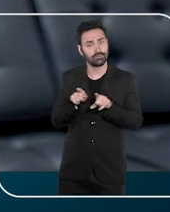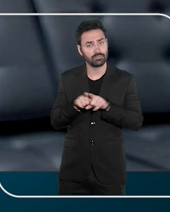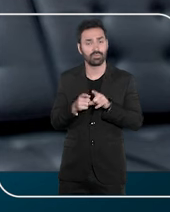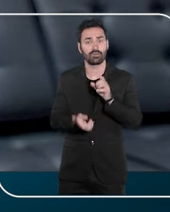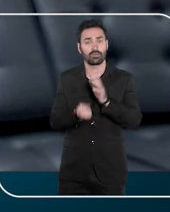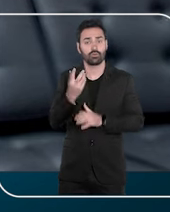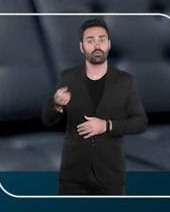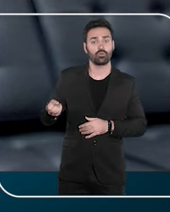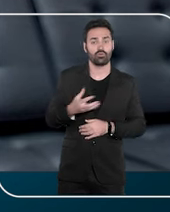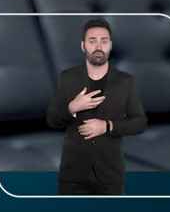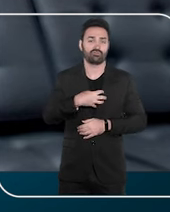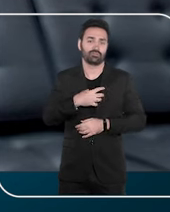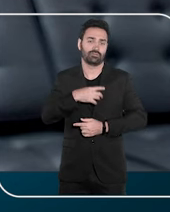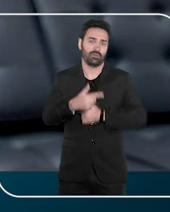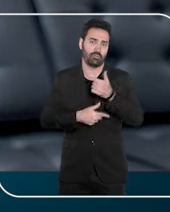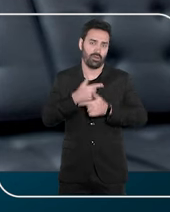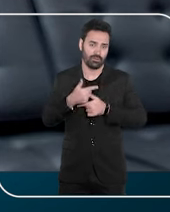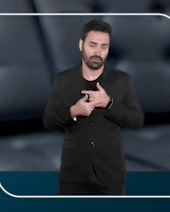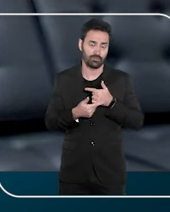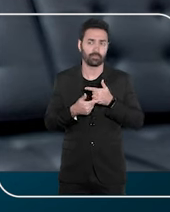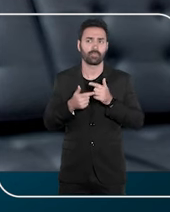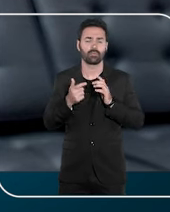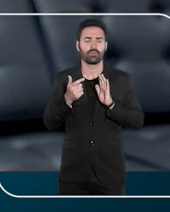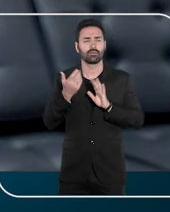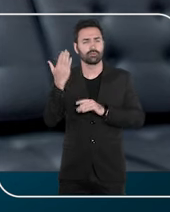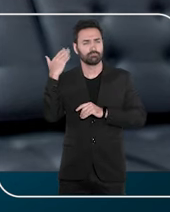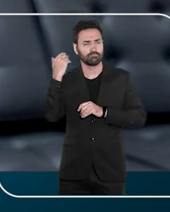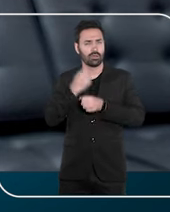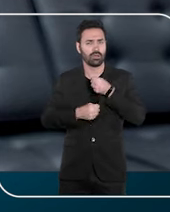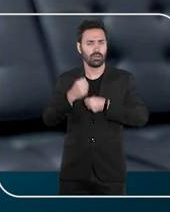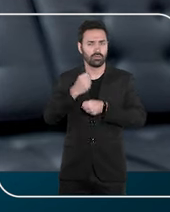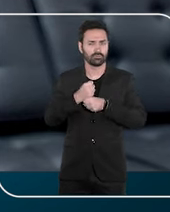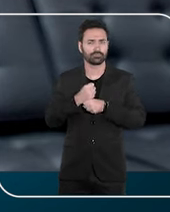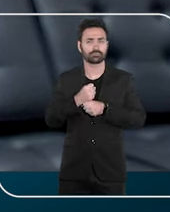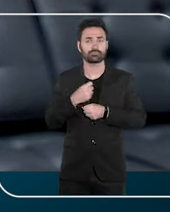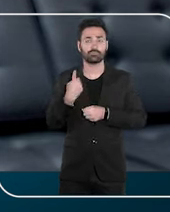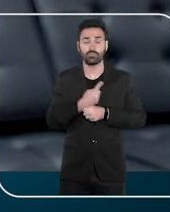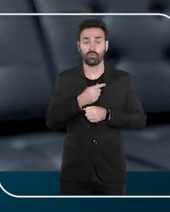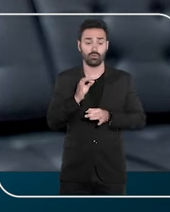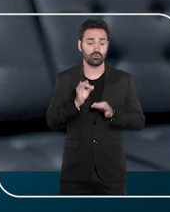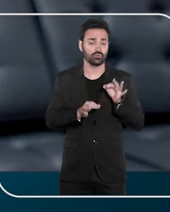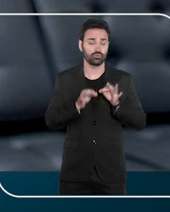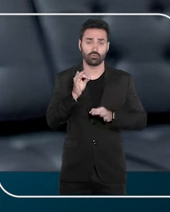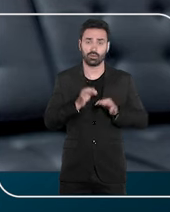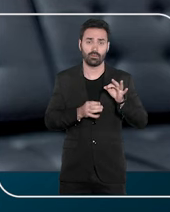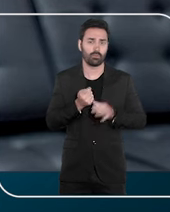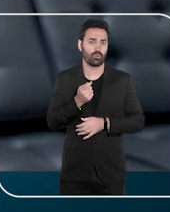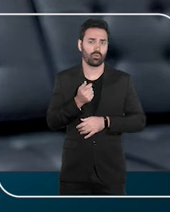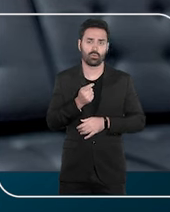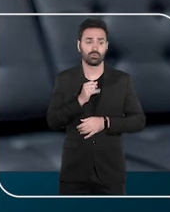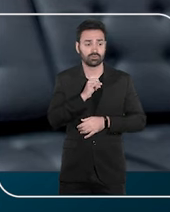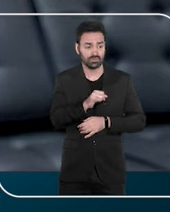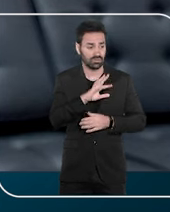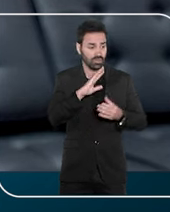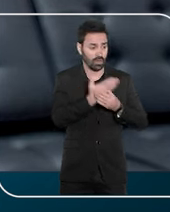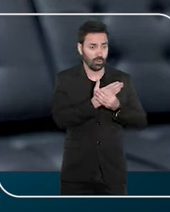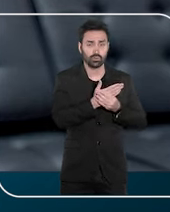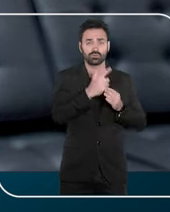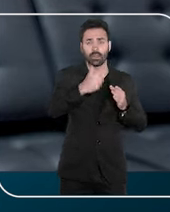Né? Nós até alguns anos atrás julgávamos poucos recursos repetitivos porque não tínhamos essa